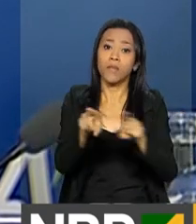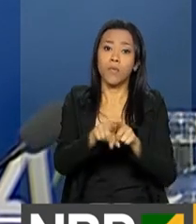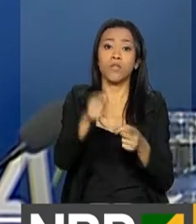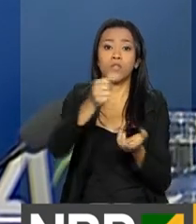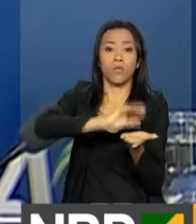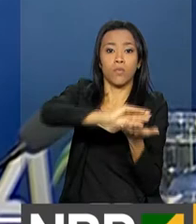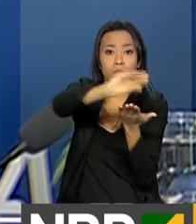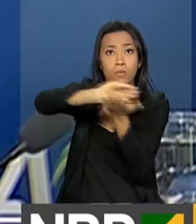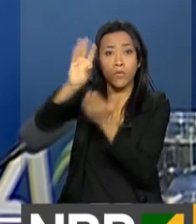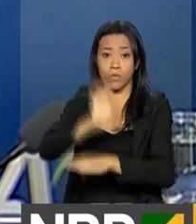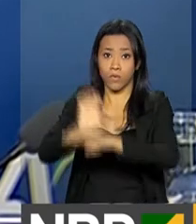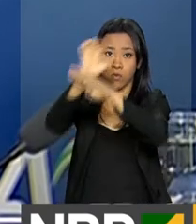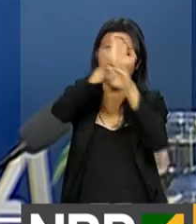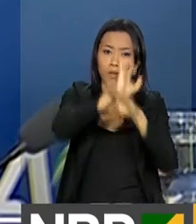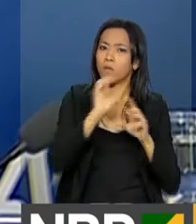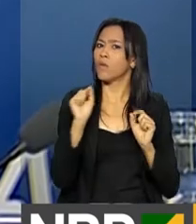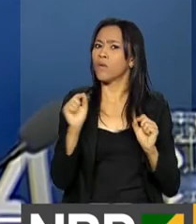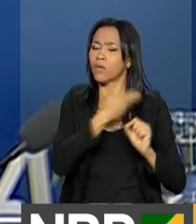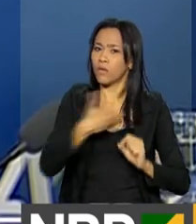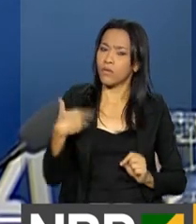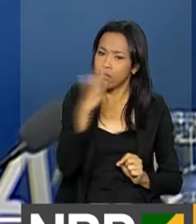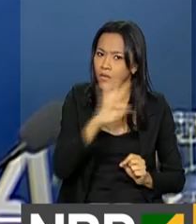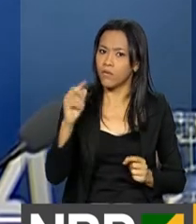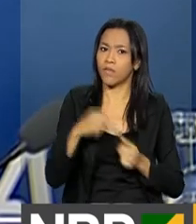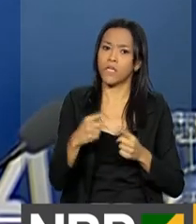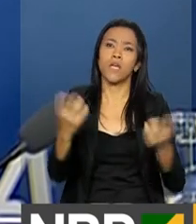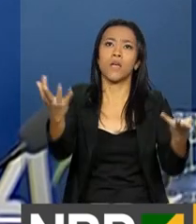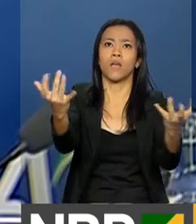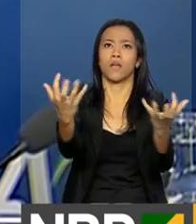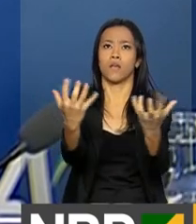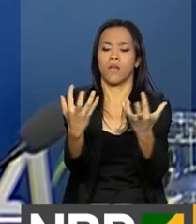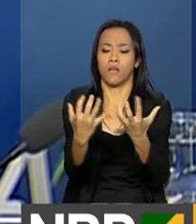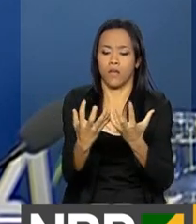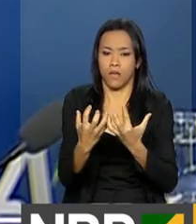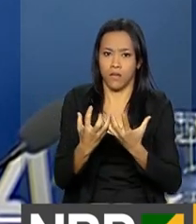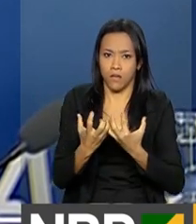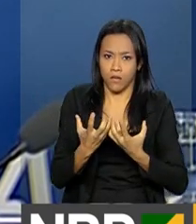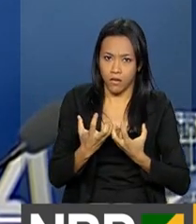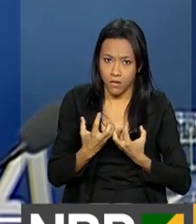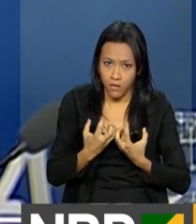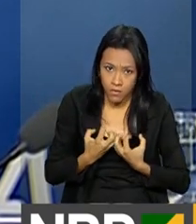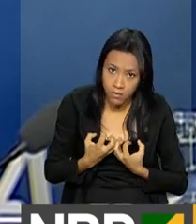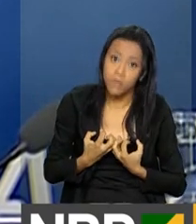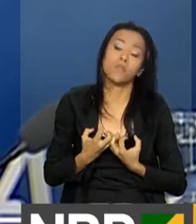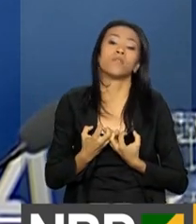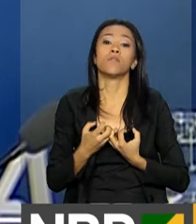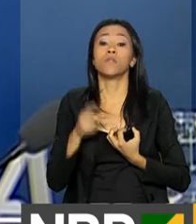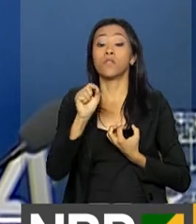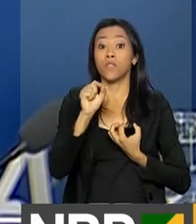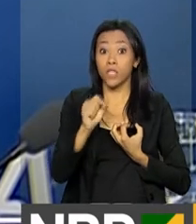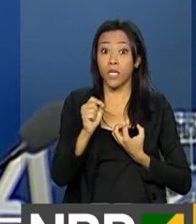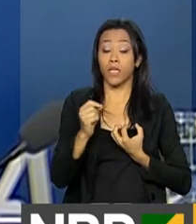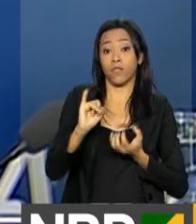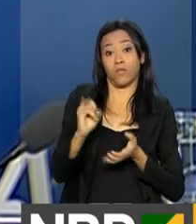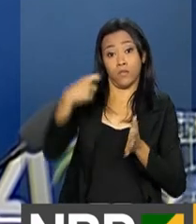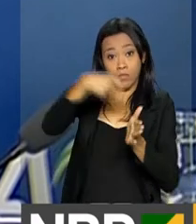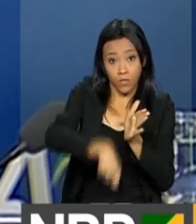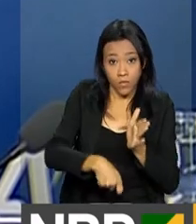estados, o que a União foi fazendo? A União foi trazendo para si a grande massa dos tributos, tanto